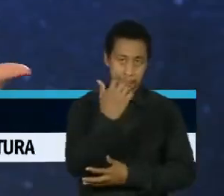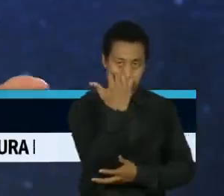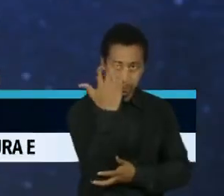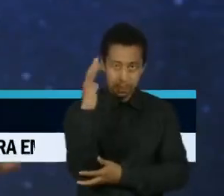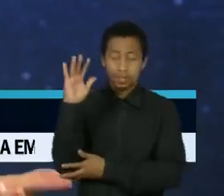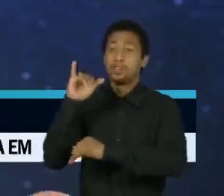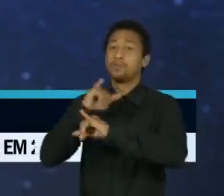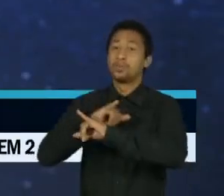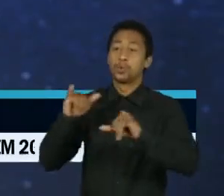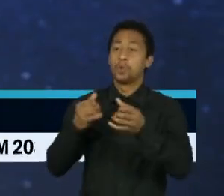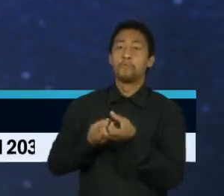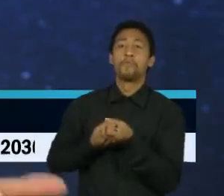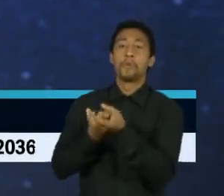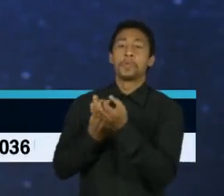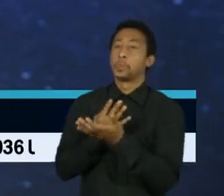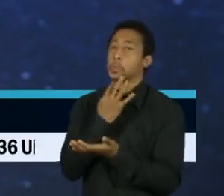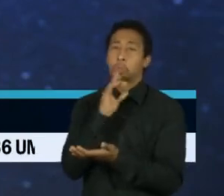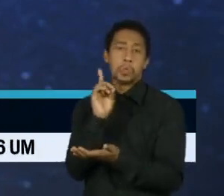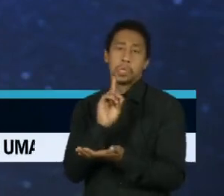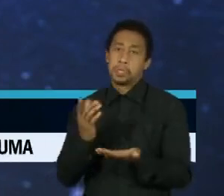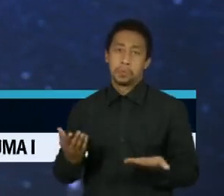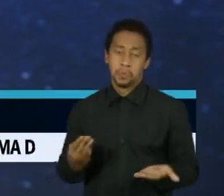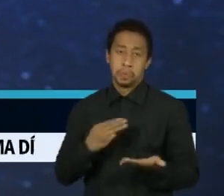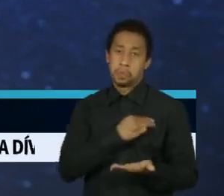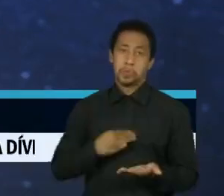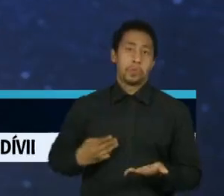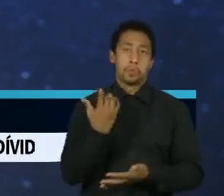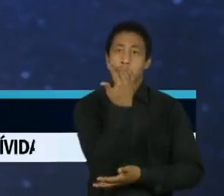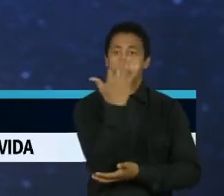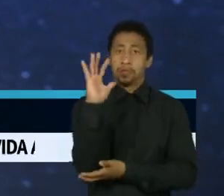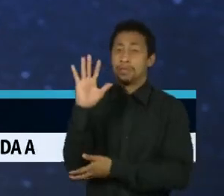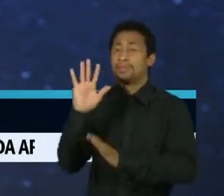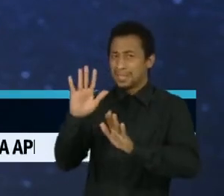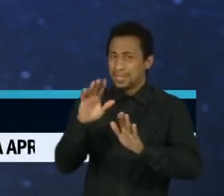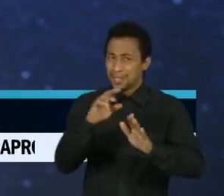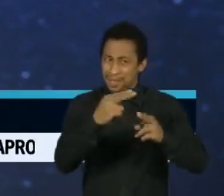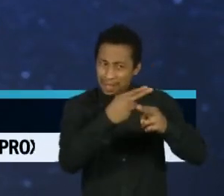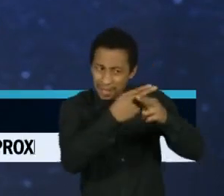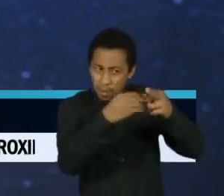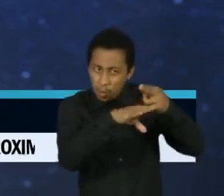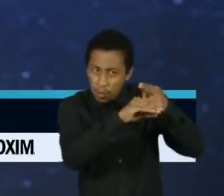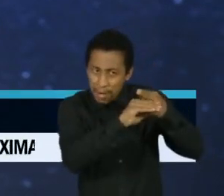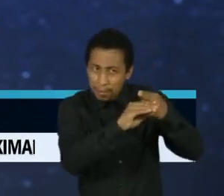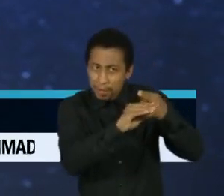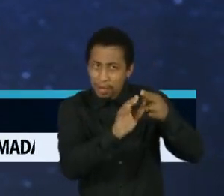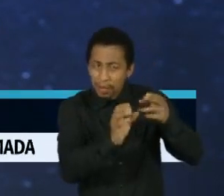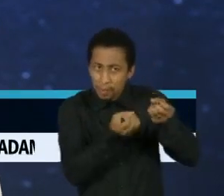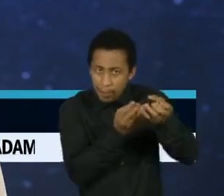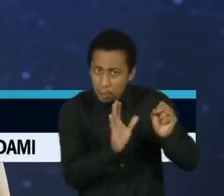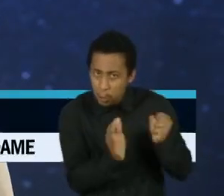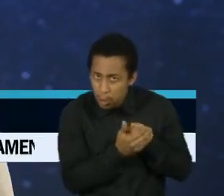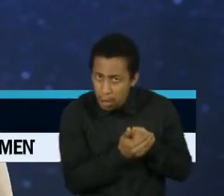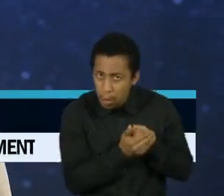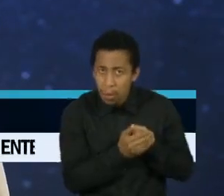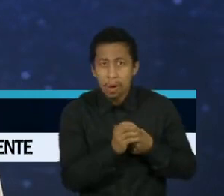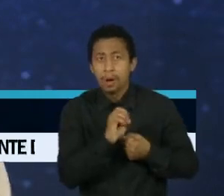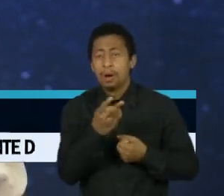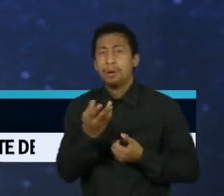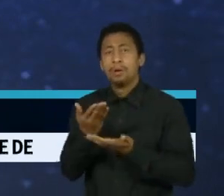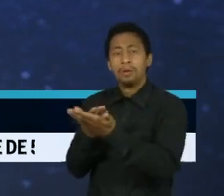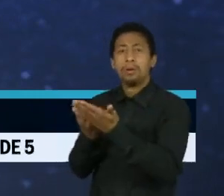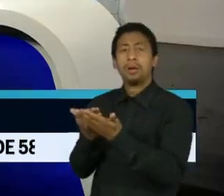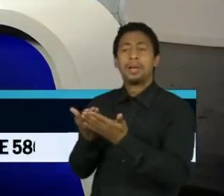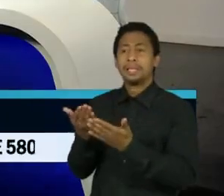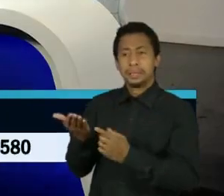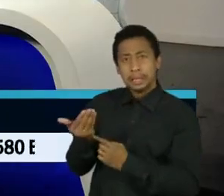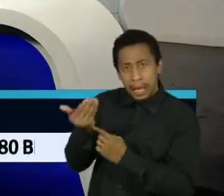INPE escondeu informações, ou o ministro da Ciência e Tecnologia mentiu para o ministro do Meio Ambiente, ou o governo esconde informações